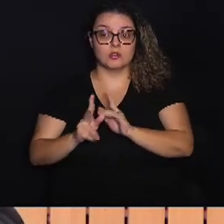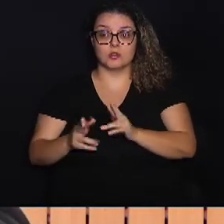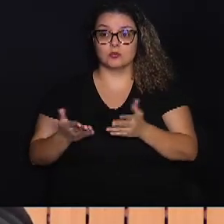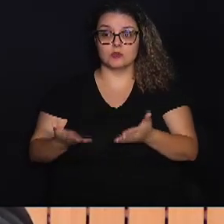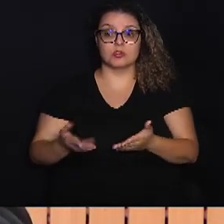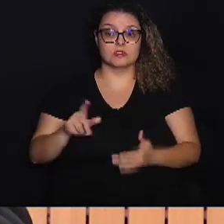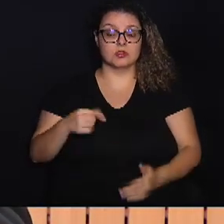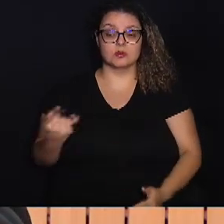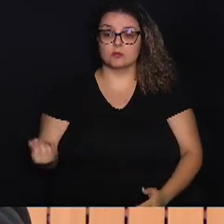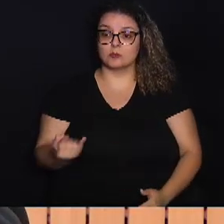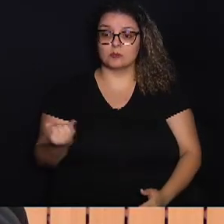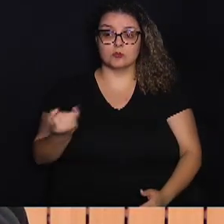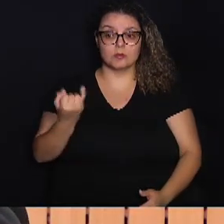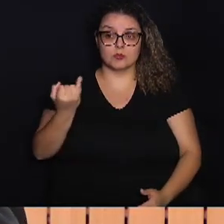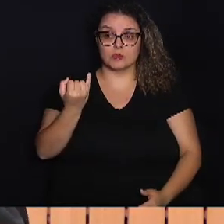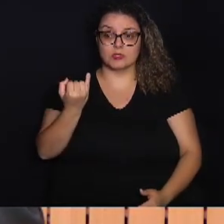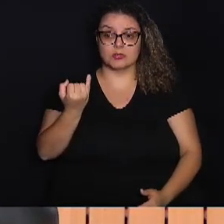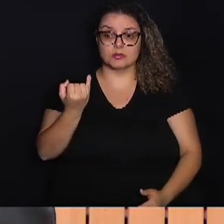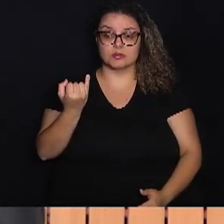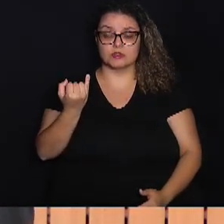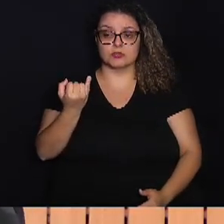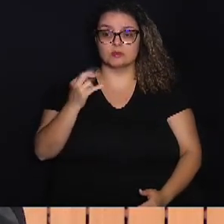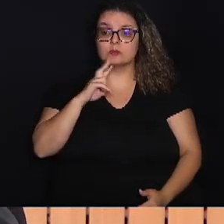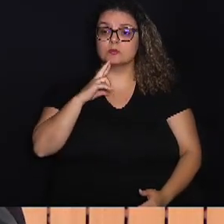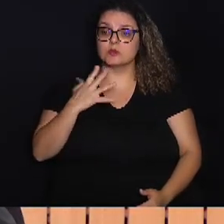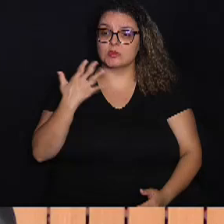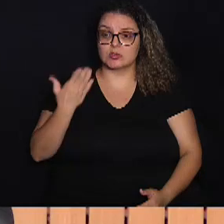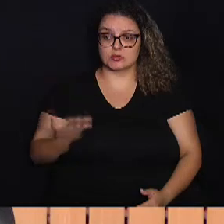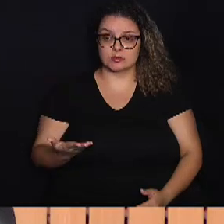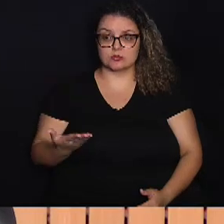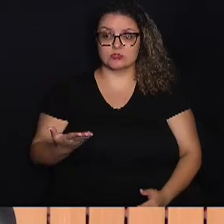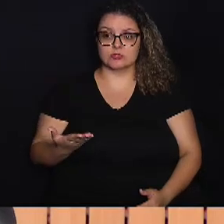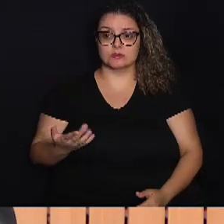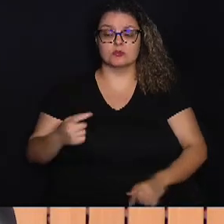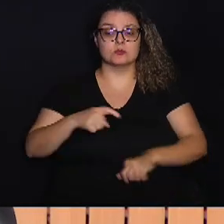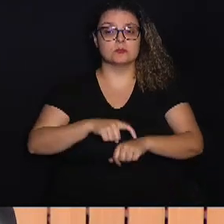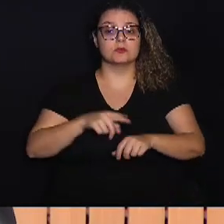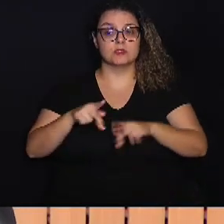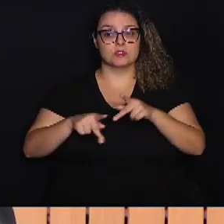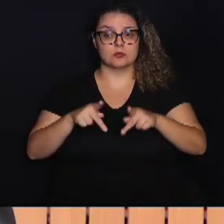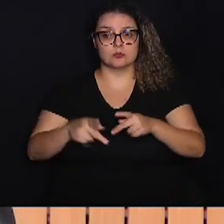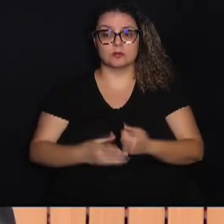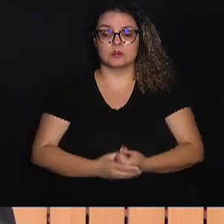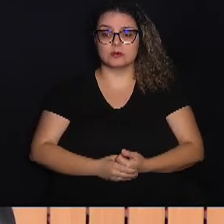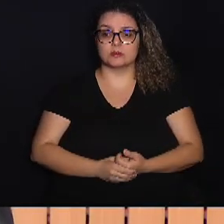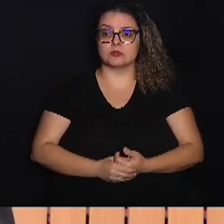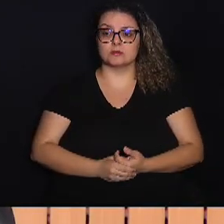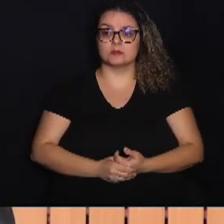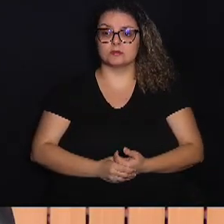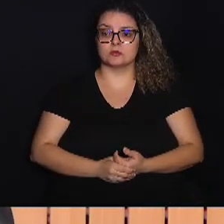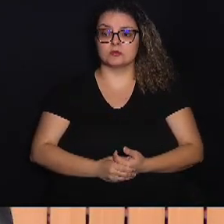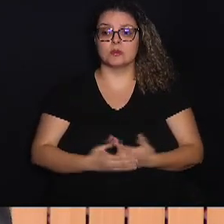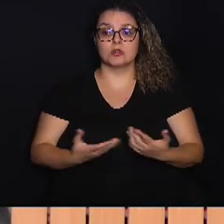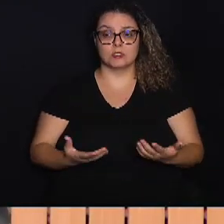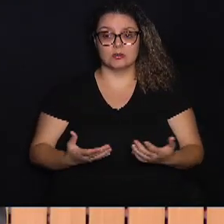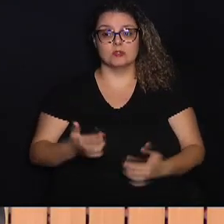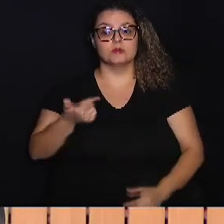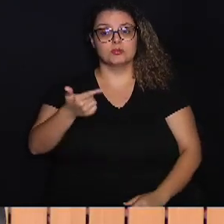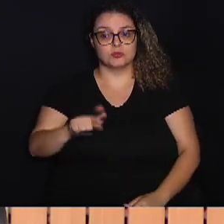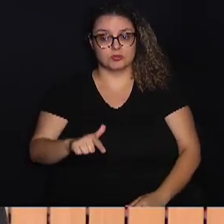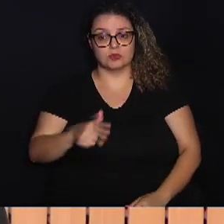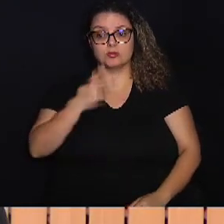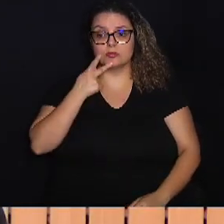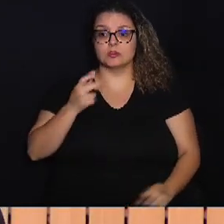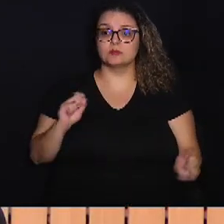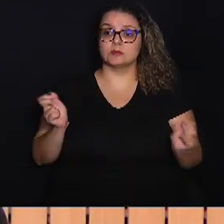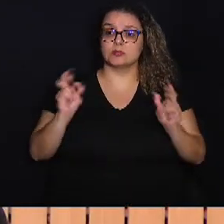fundamental n para resolver ali a situação daquela população então deixo aqui mais uma vez esse